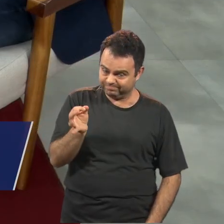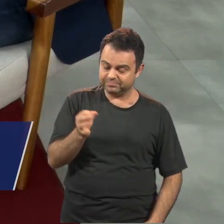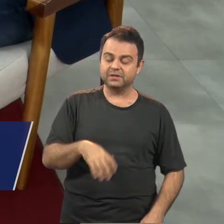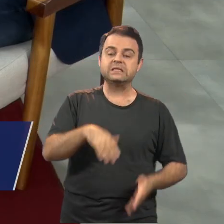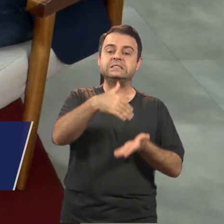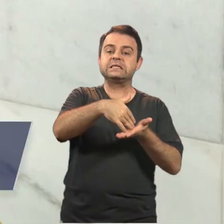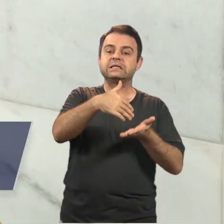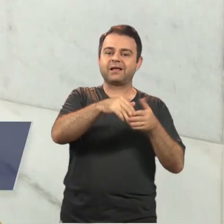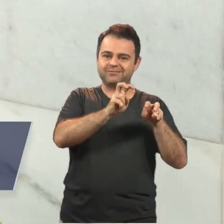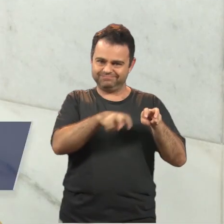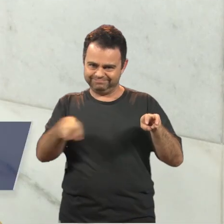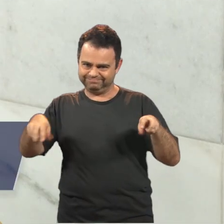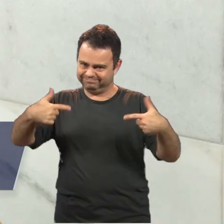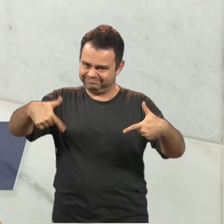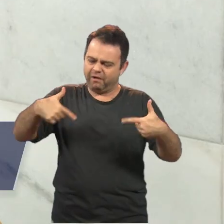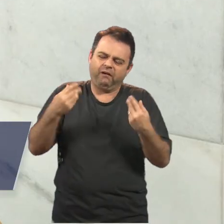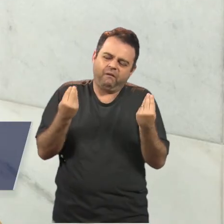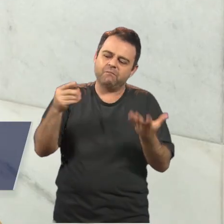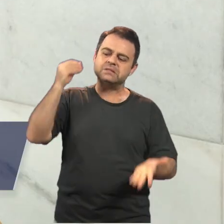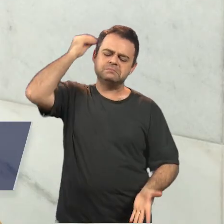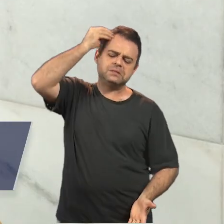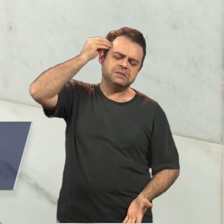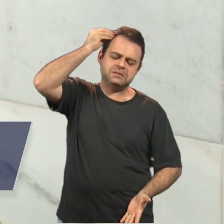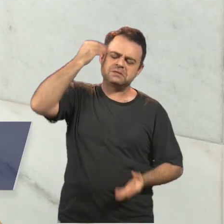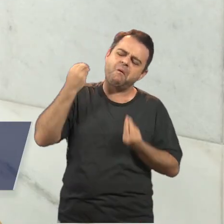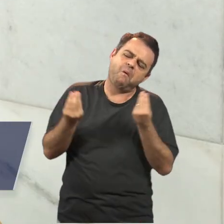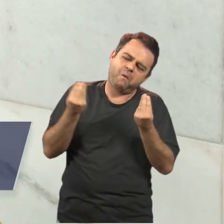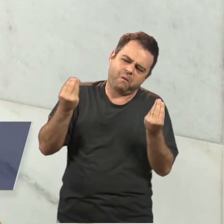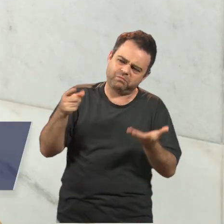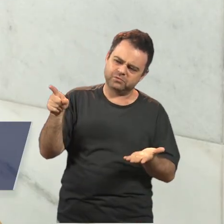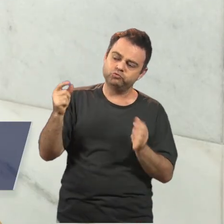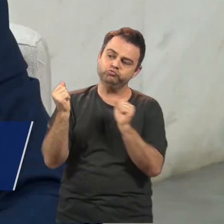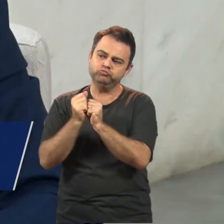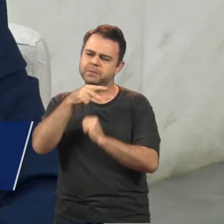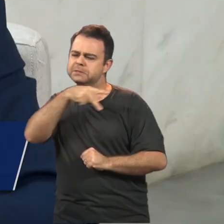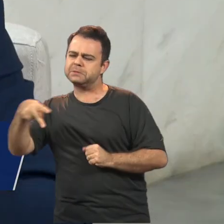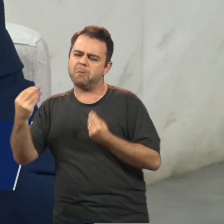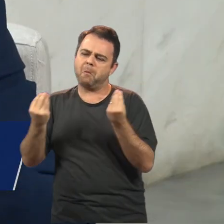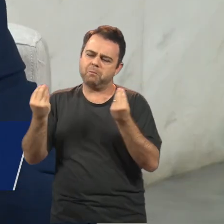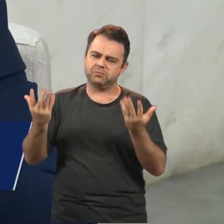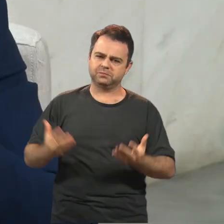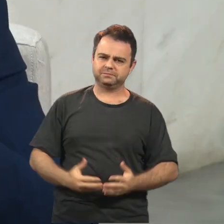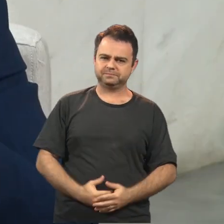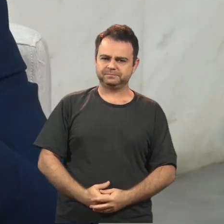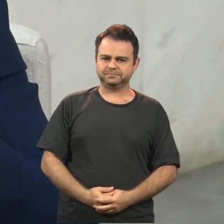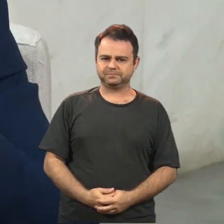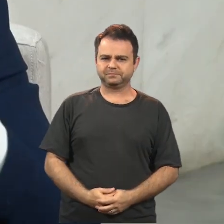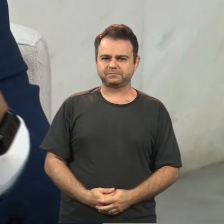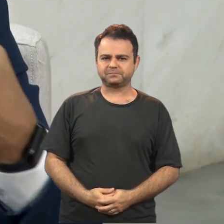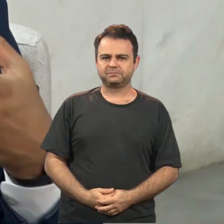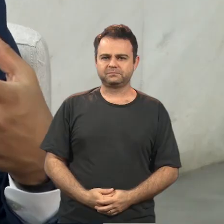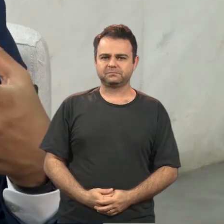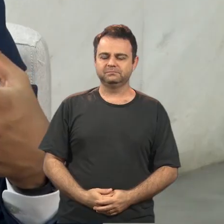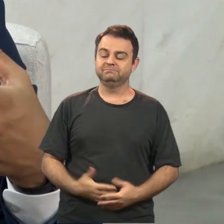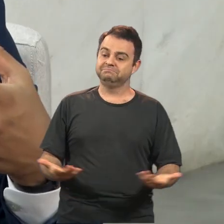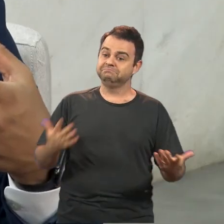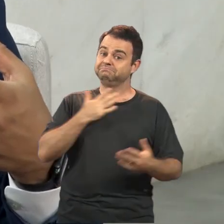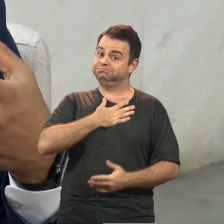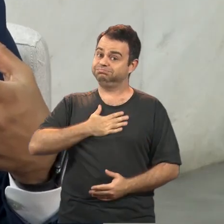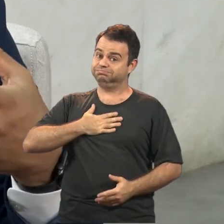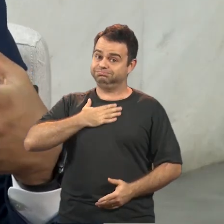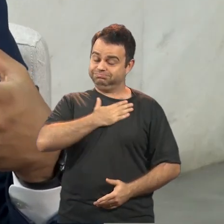como secretário. Como tem sido essa experiência de fazer parte da mesa diretora da Câmara? Primeiro, é muito